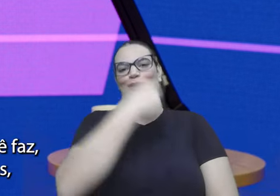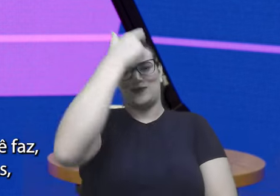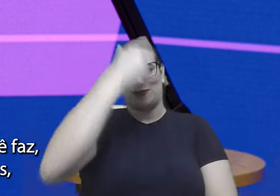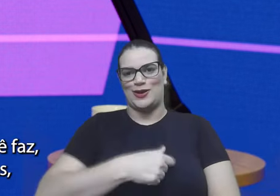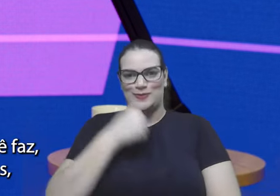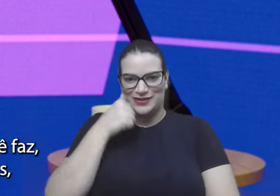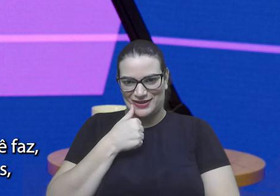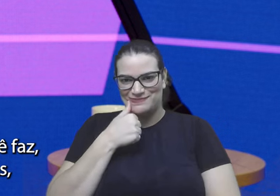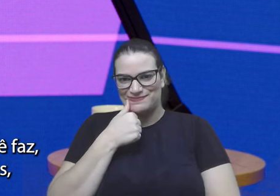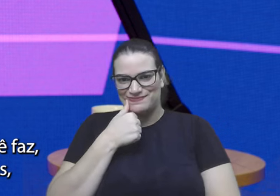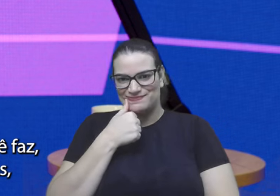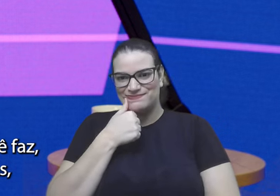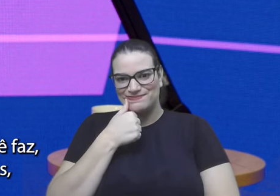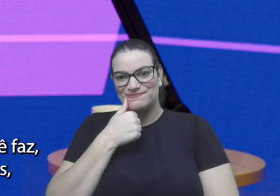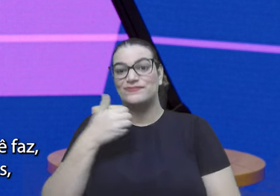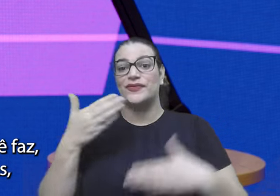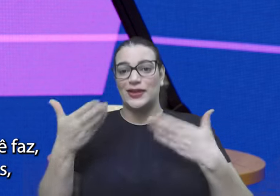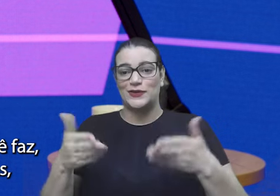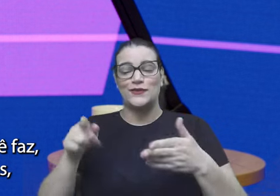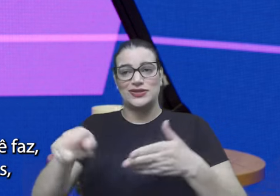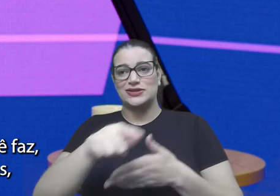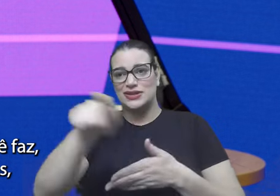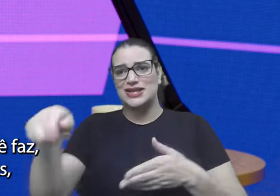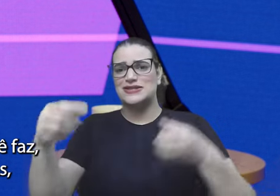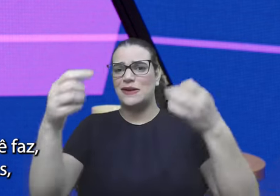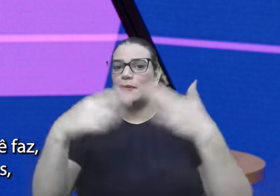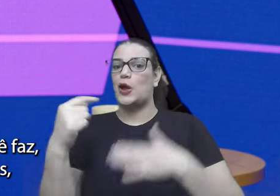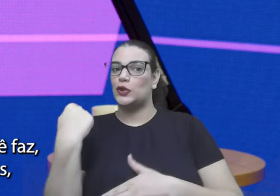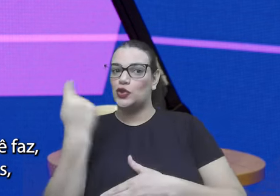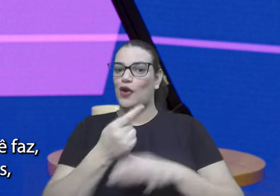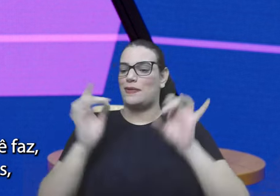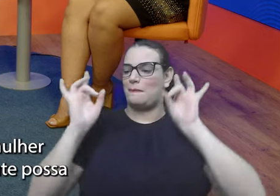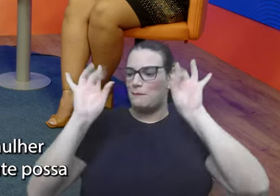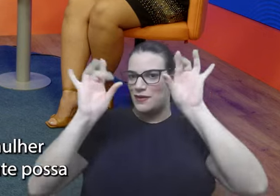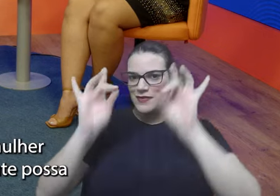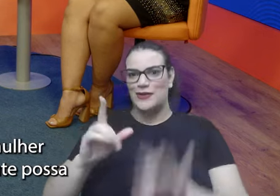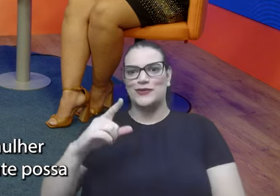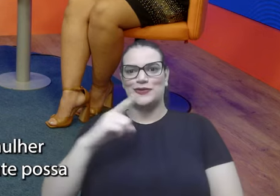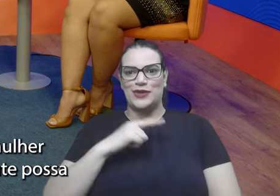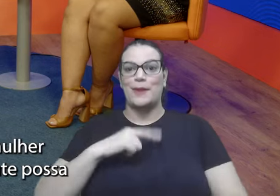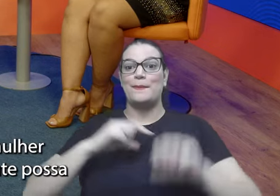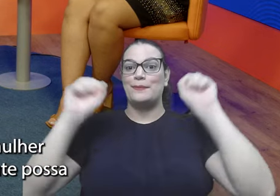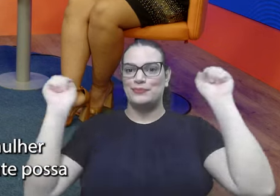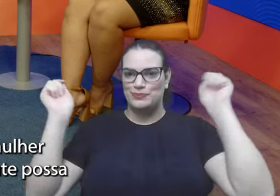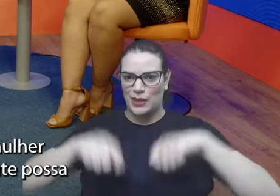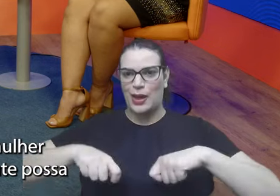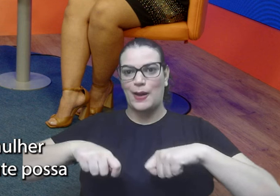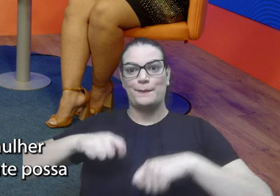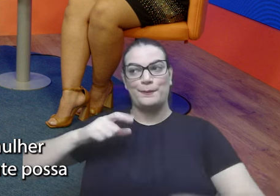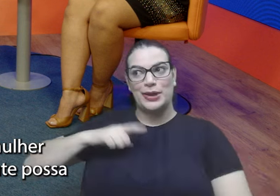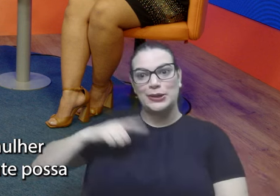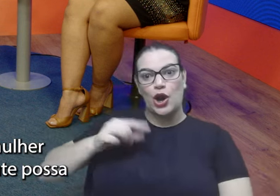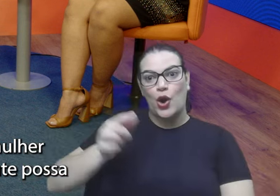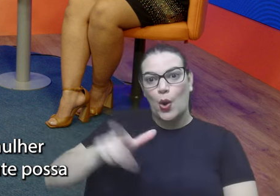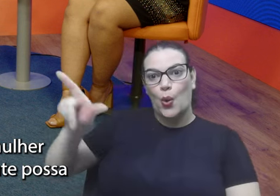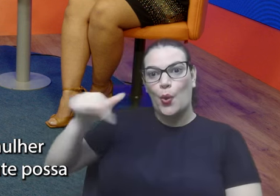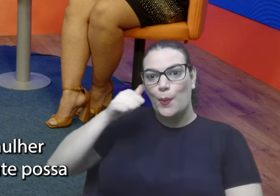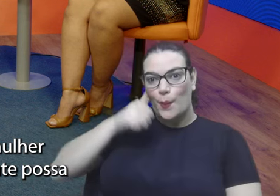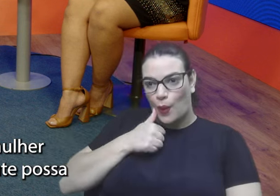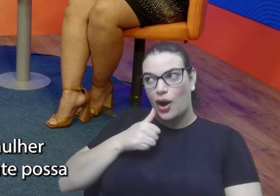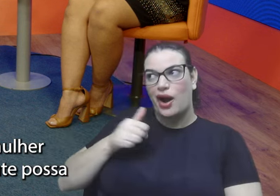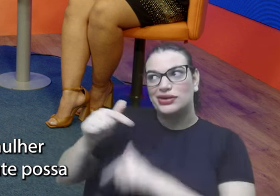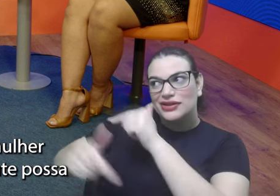mulheres Então esse chamado que você faz nós mulheres privilegiadas que podemos ter uma outra mulher